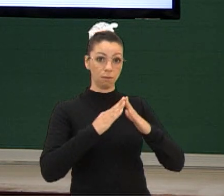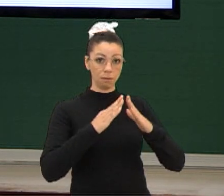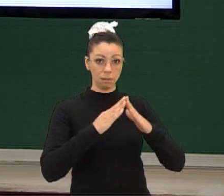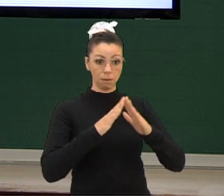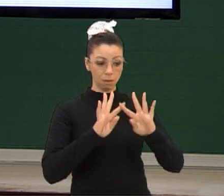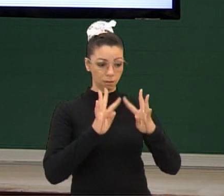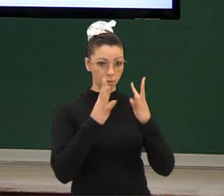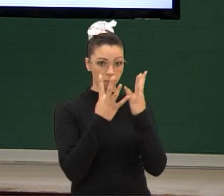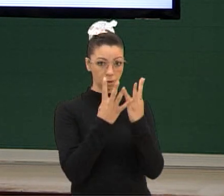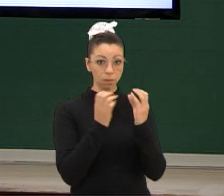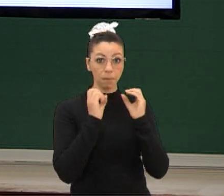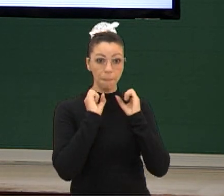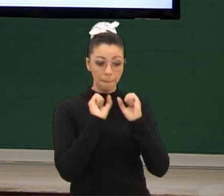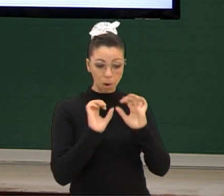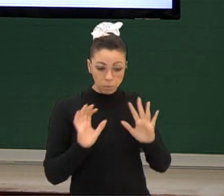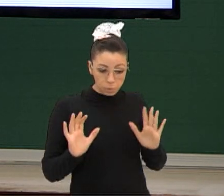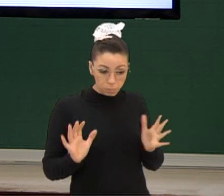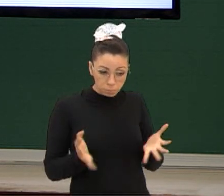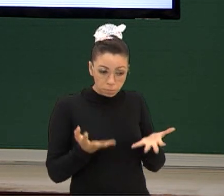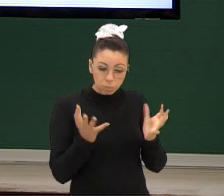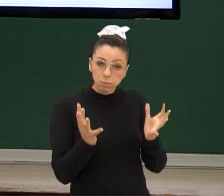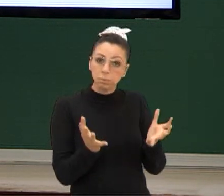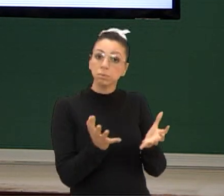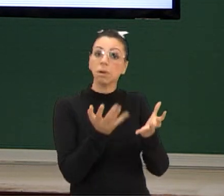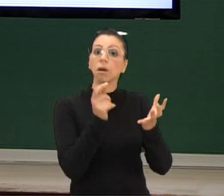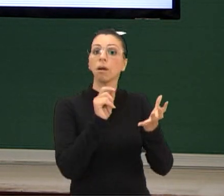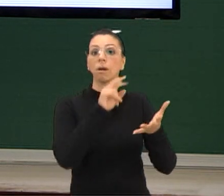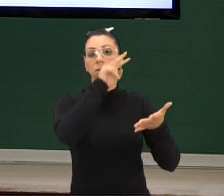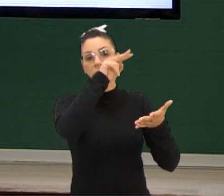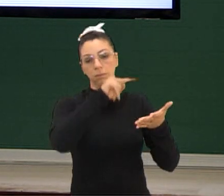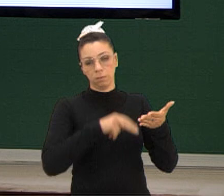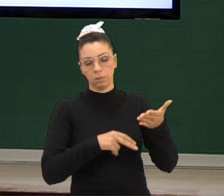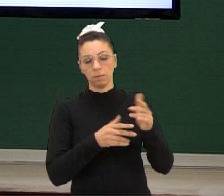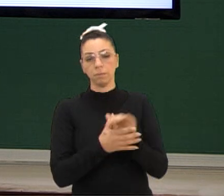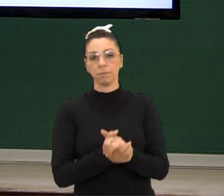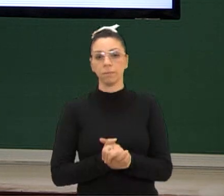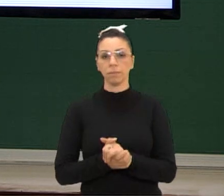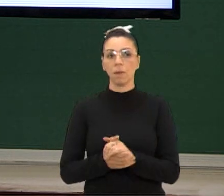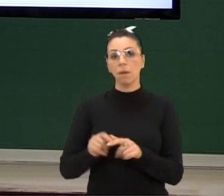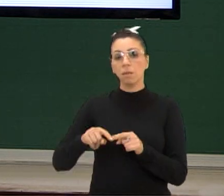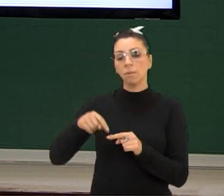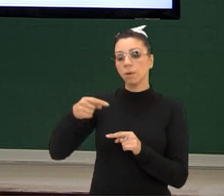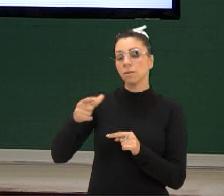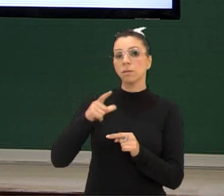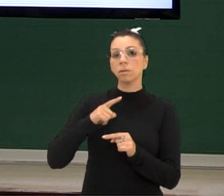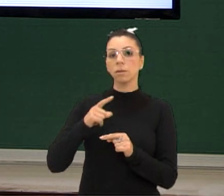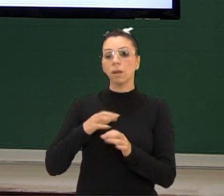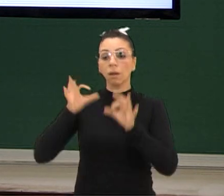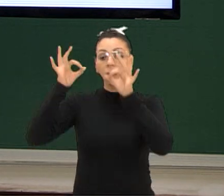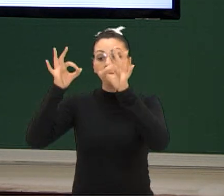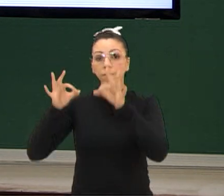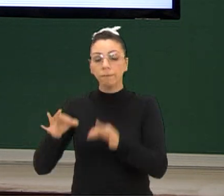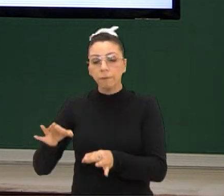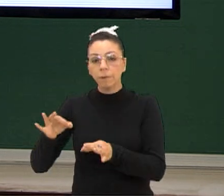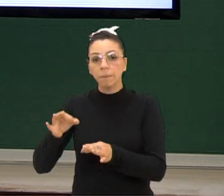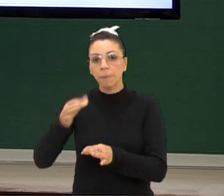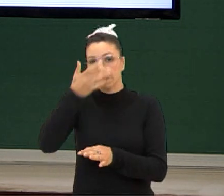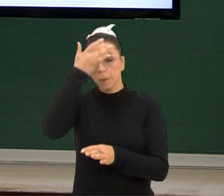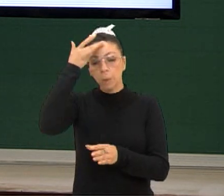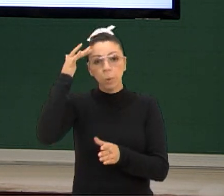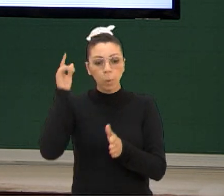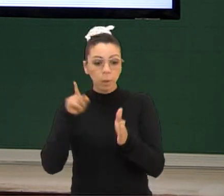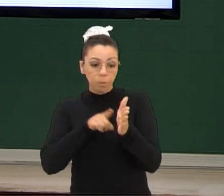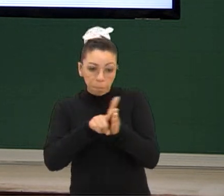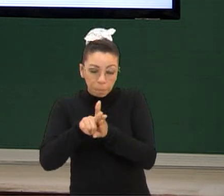pode estimular, eu tenho uma locução verbal, e depois eu vou ter o afirmam especialistas, então eu tenho